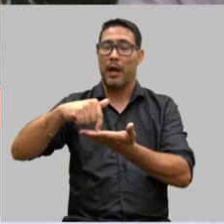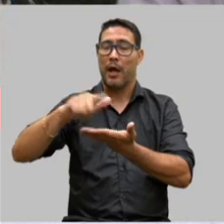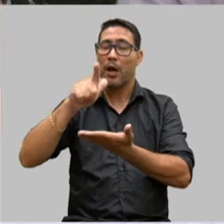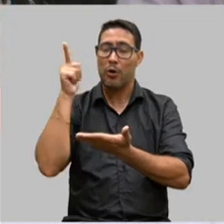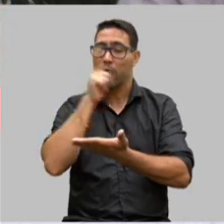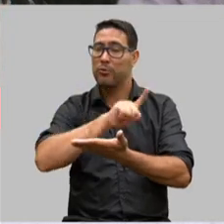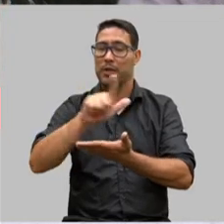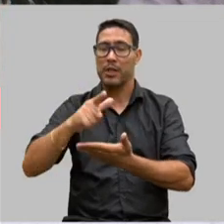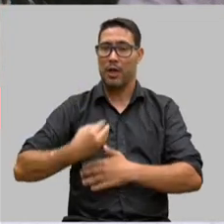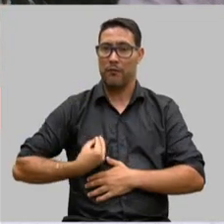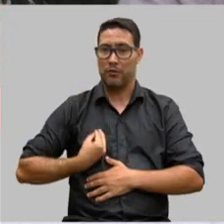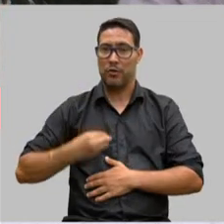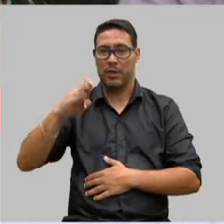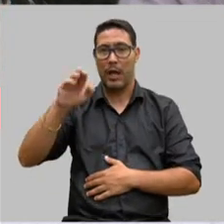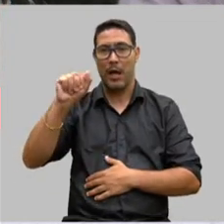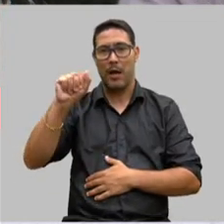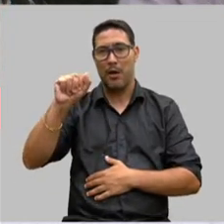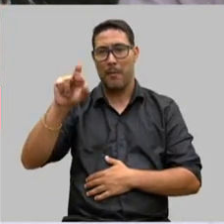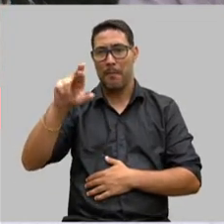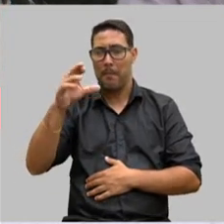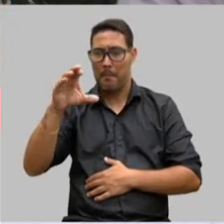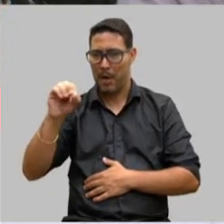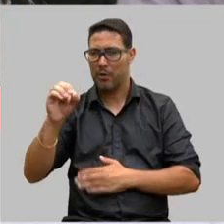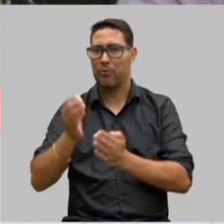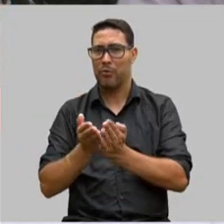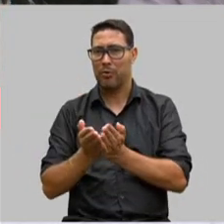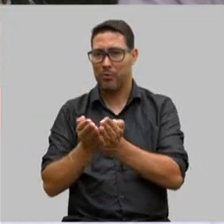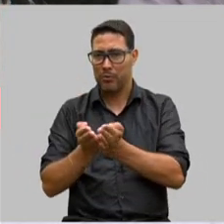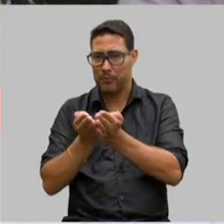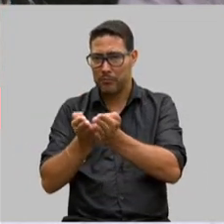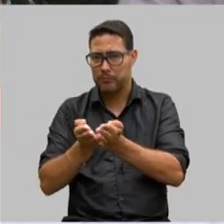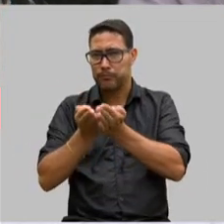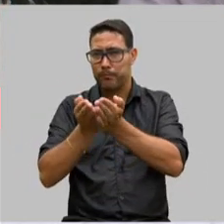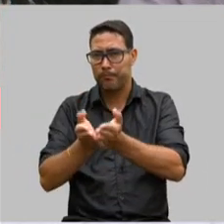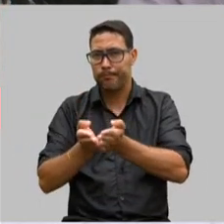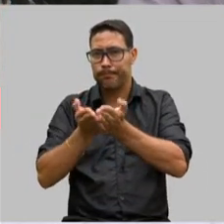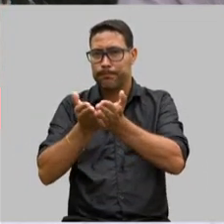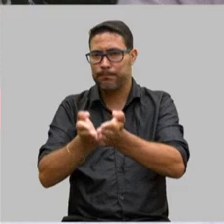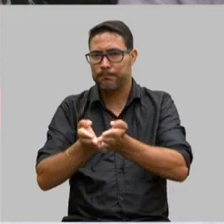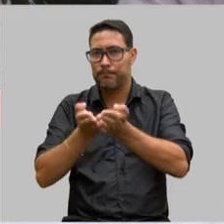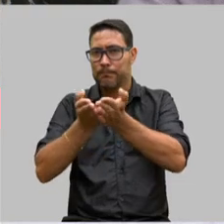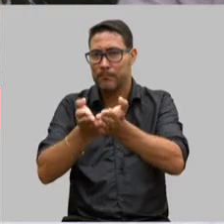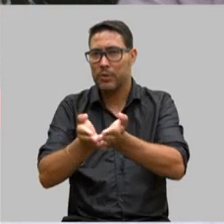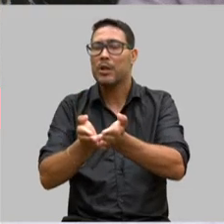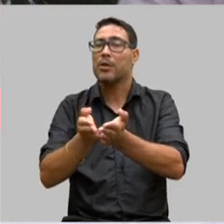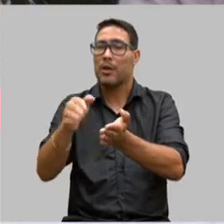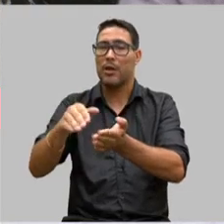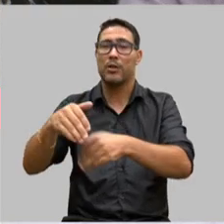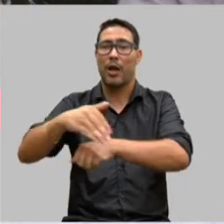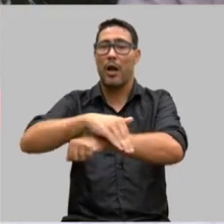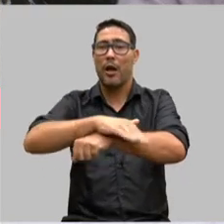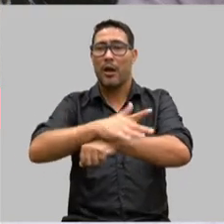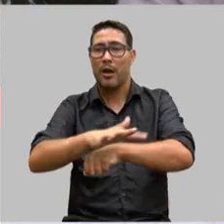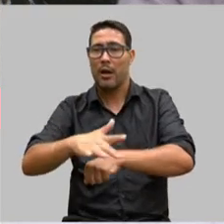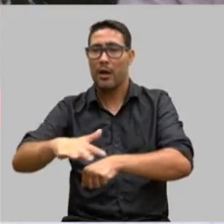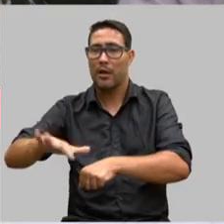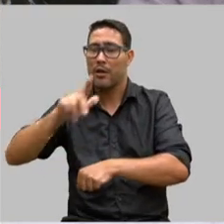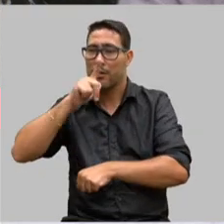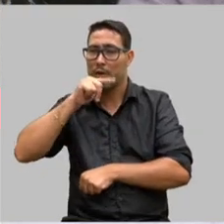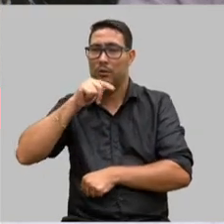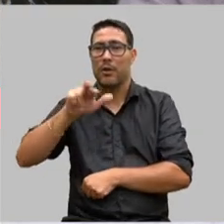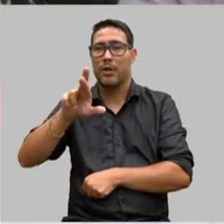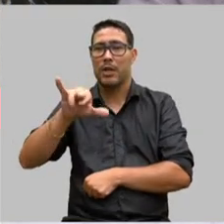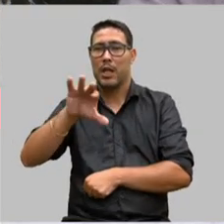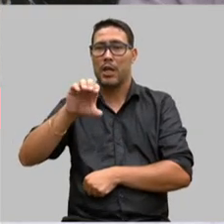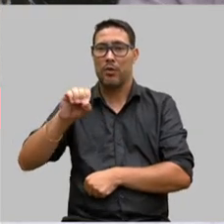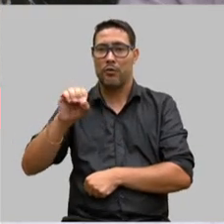sem utilização, e nós vamos colocar esse barco para navegar no Rio São Francisco e fazer pesquisa no Rio São